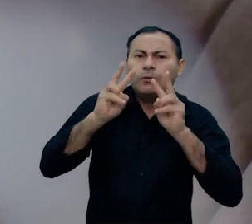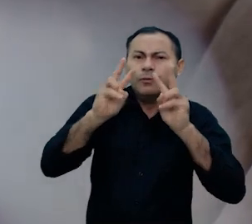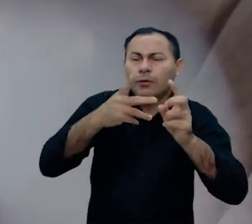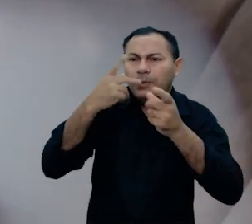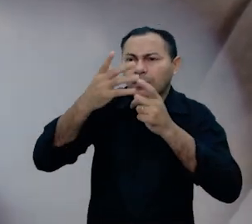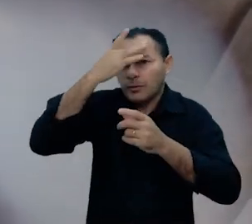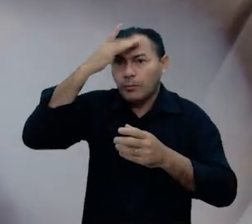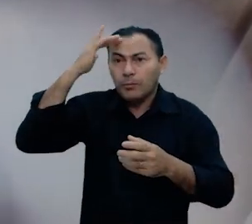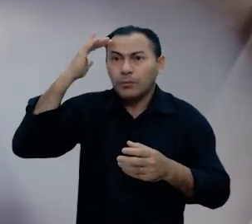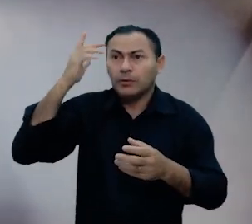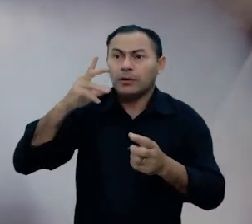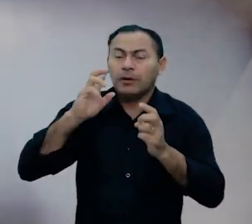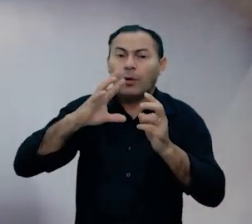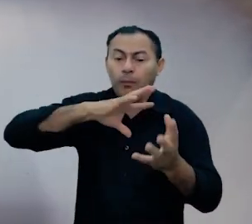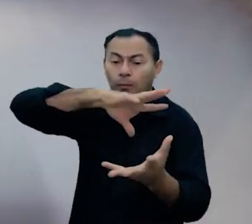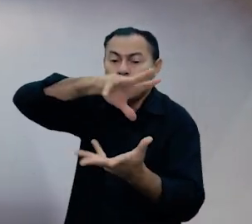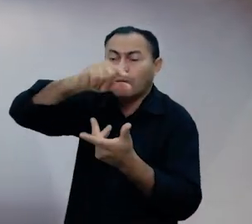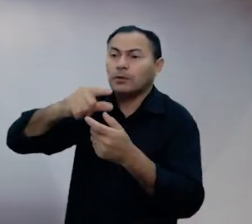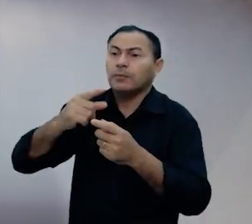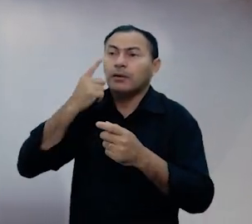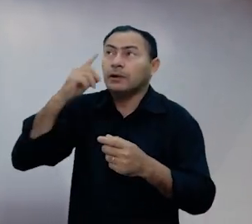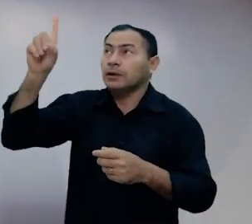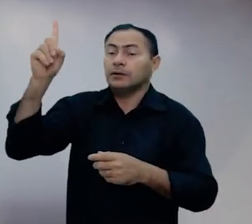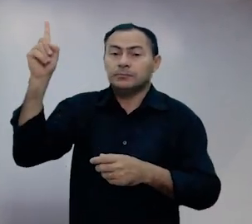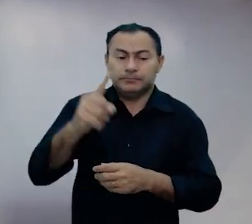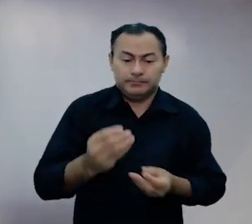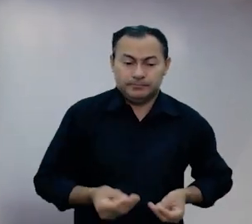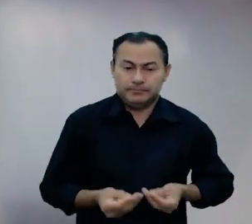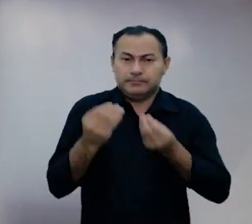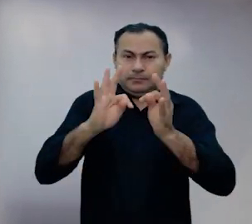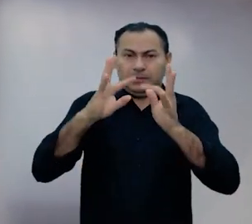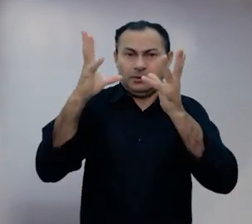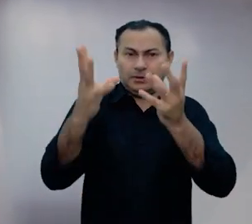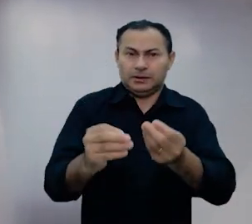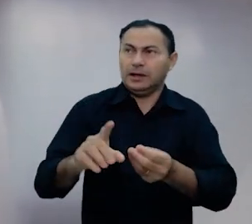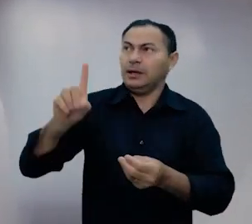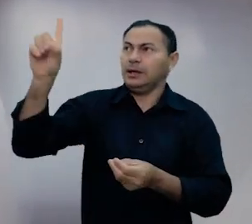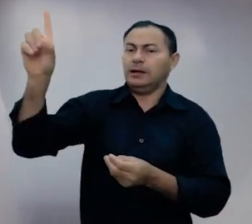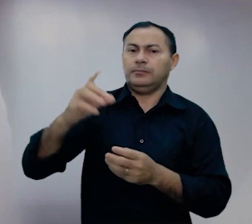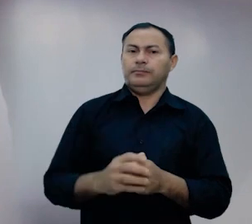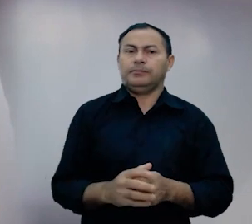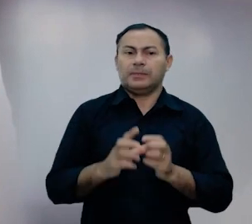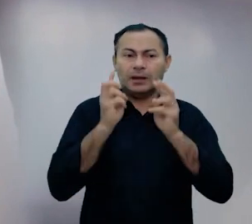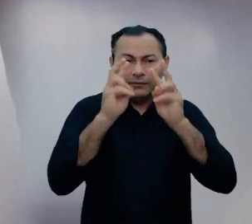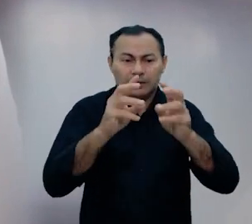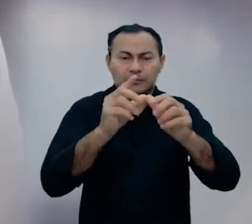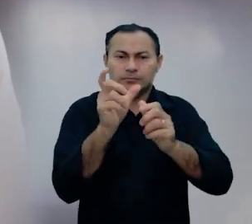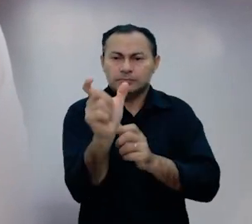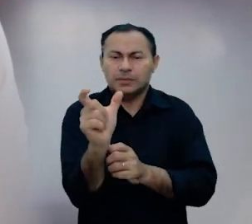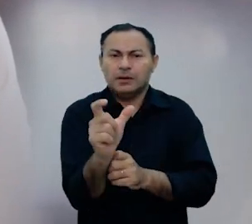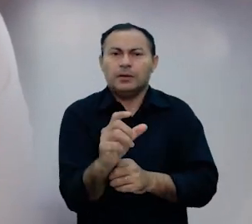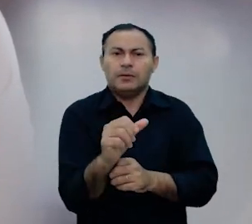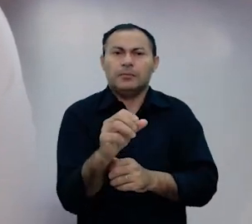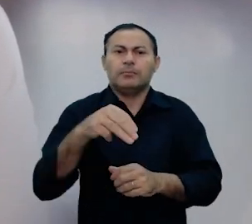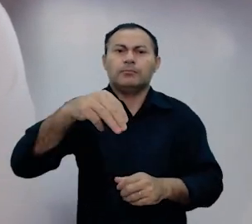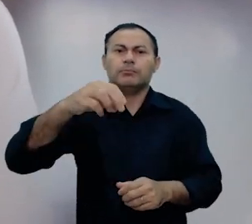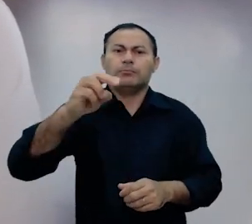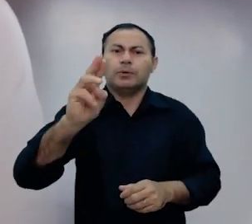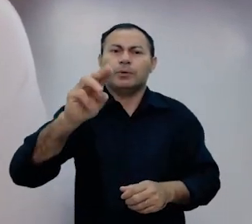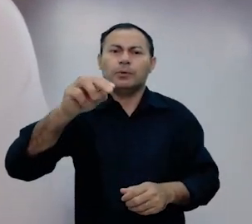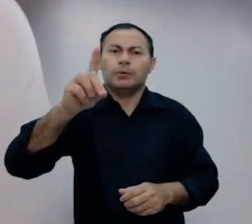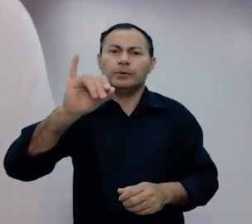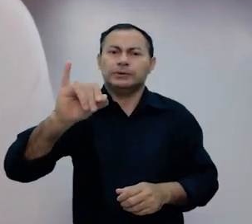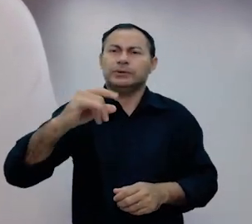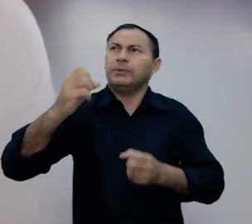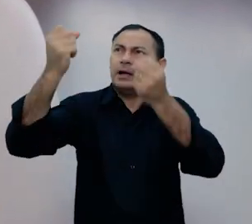dizer: "O mundo está para ver o que Deus pode fazer com um homem que se entrega totalmente a Ele." Quando ele ouviu essas palavras, Moody disse: "Pela graça